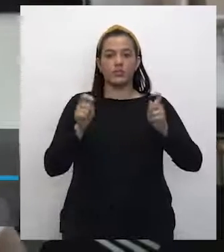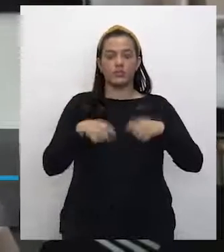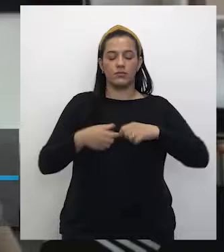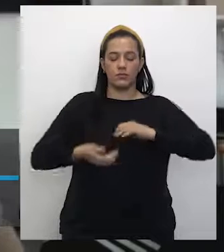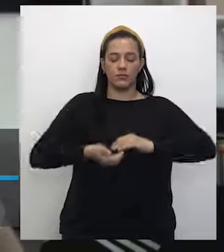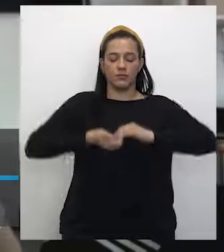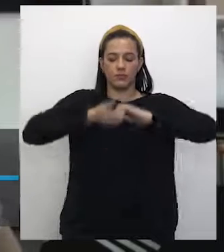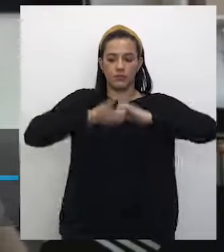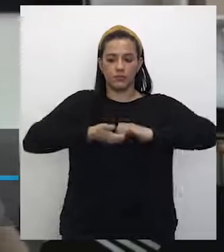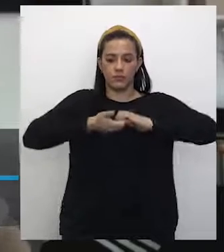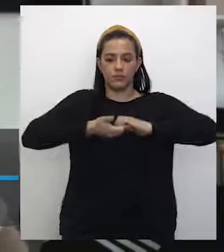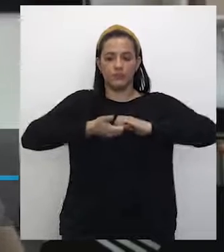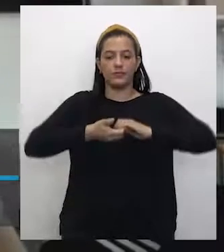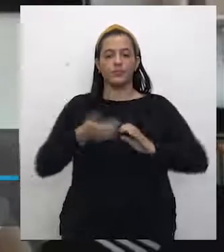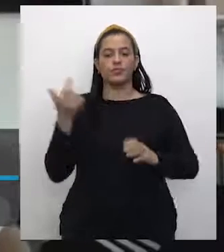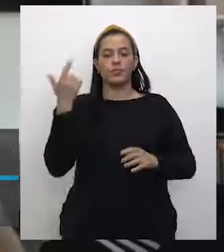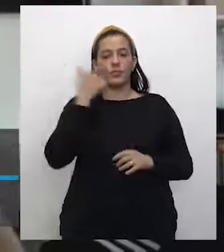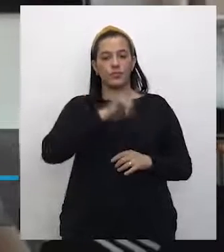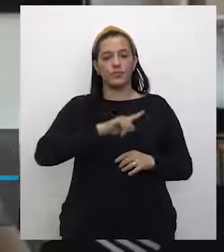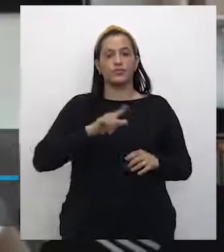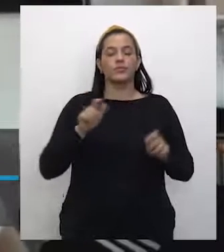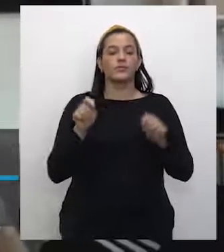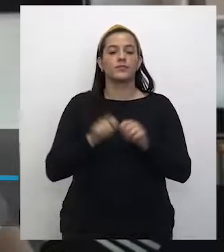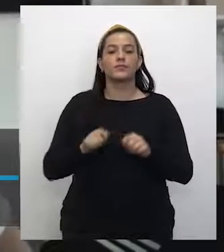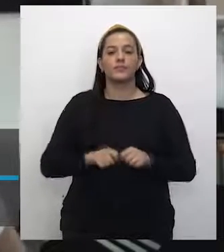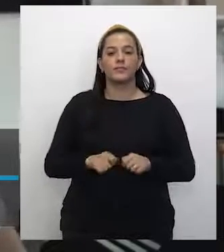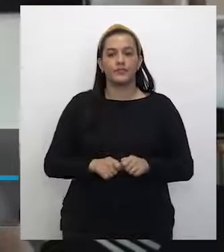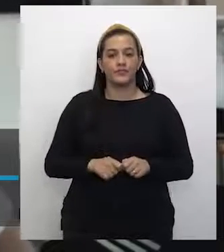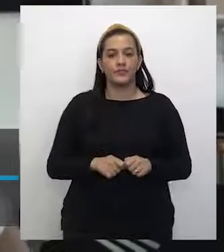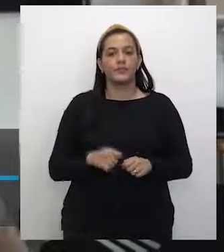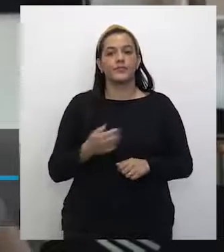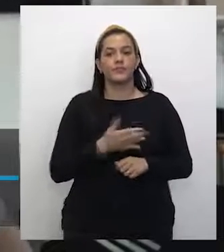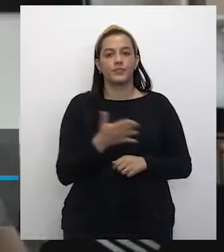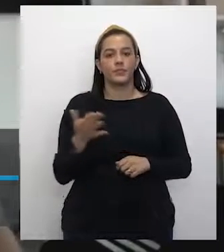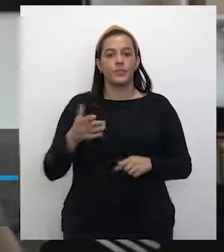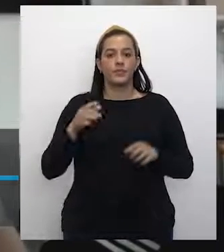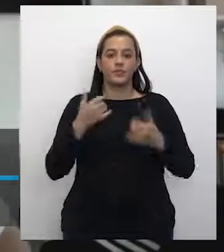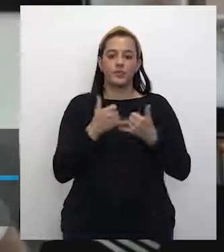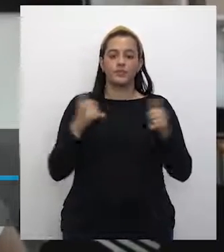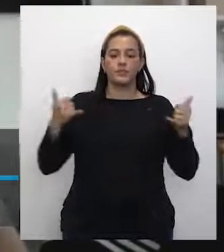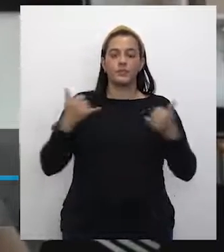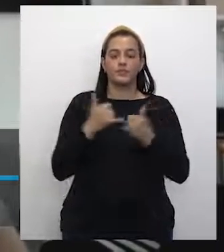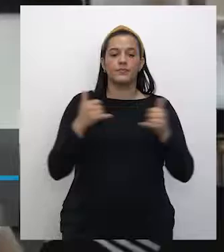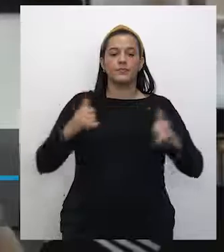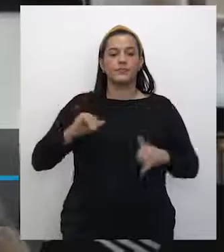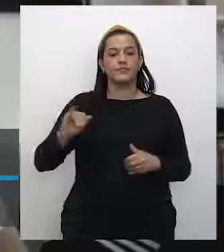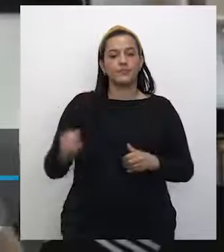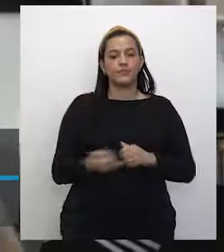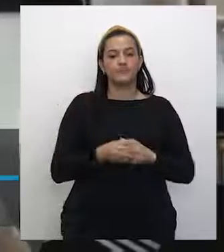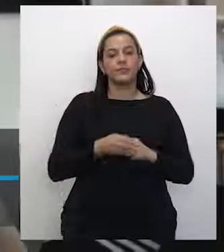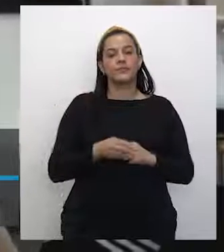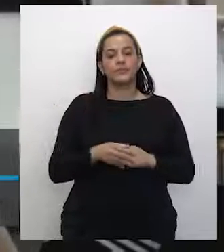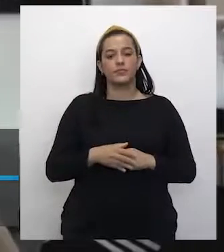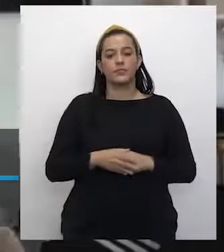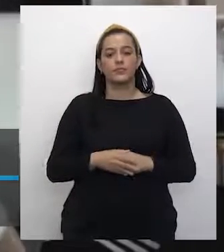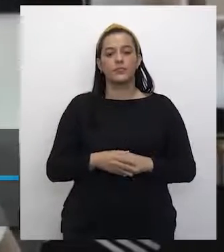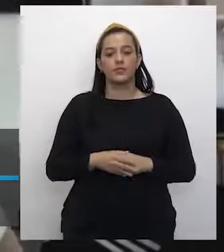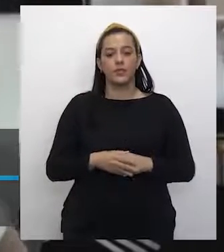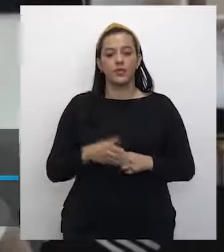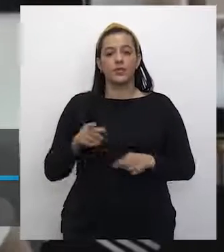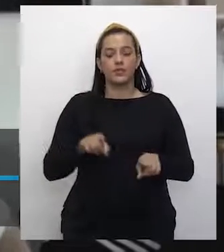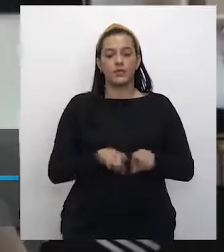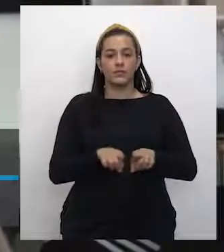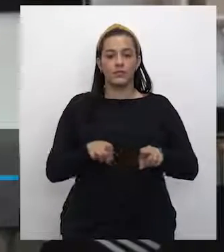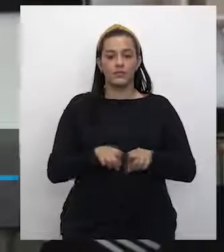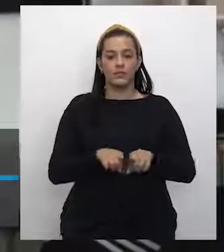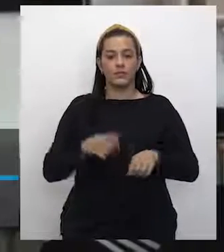né? E conseguir adquirir, né? Essa energia proveniente dessa placa, né? Tem